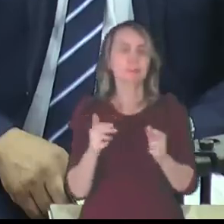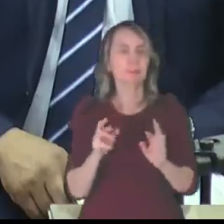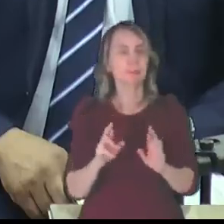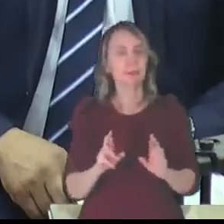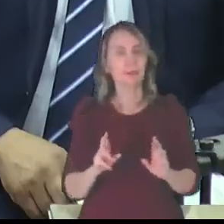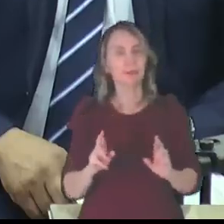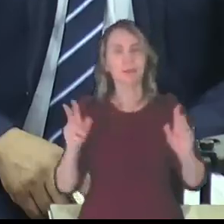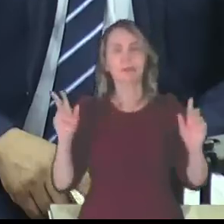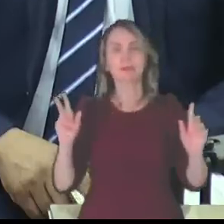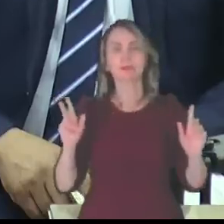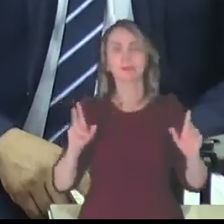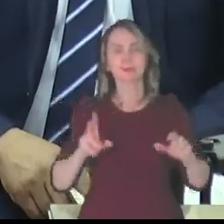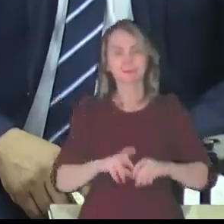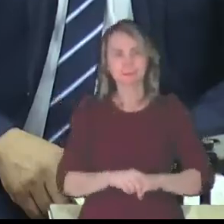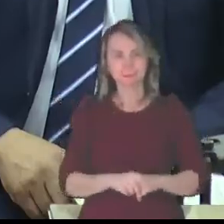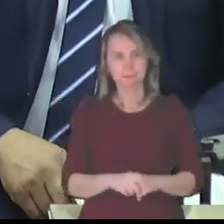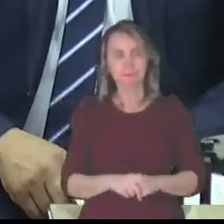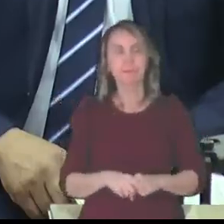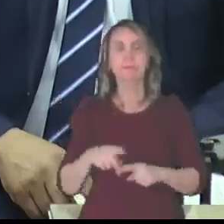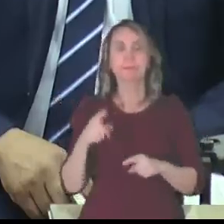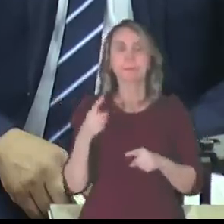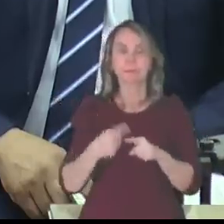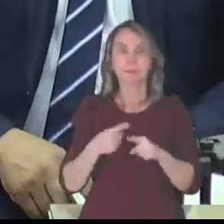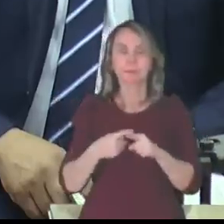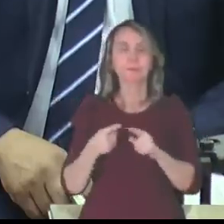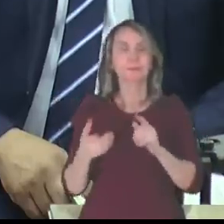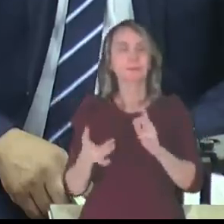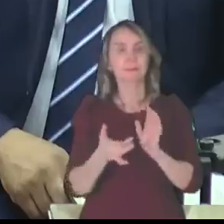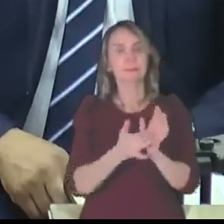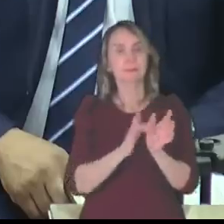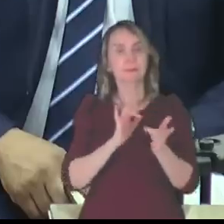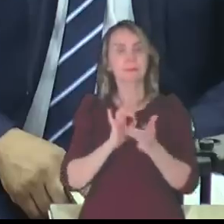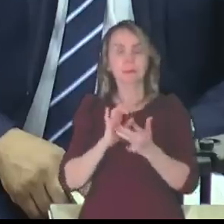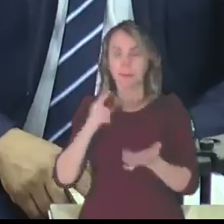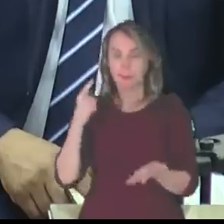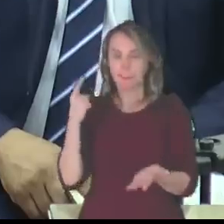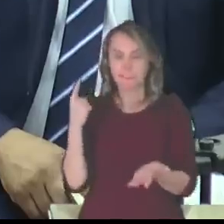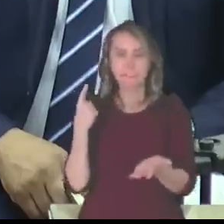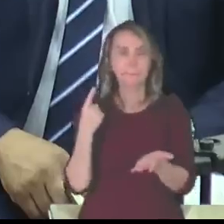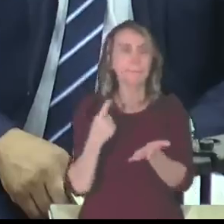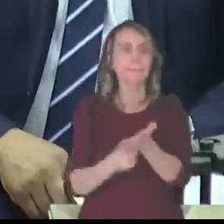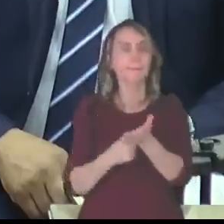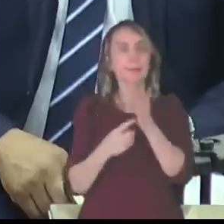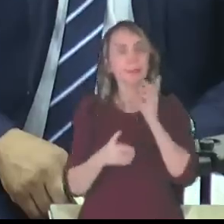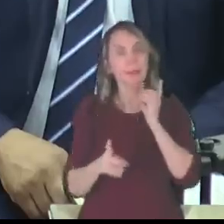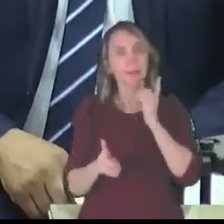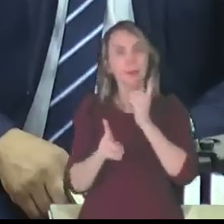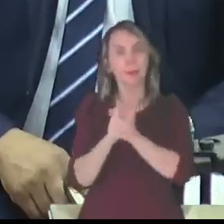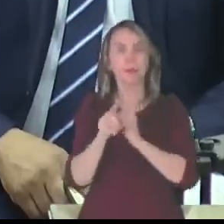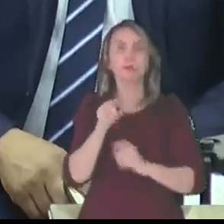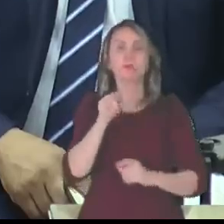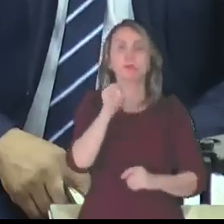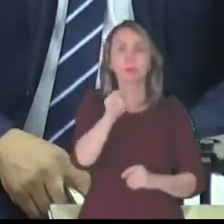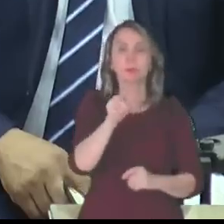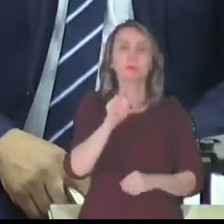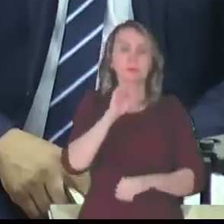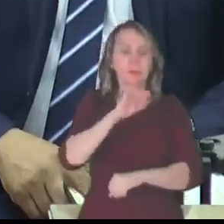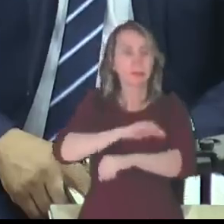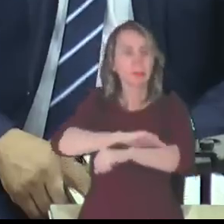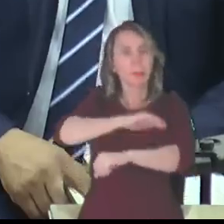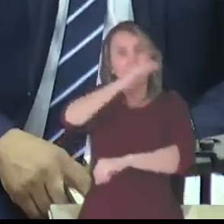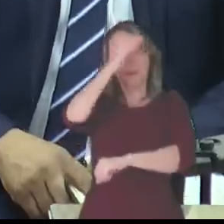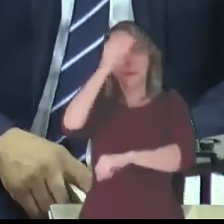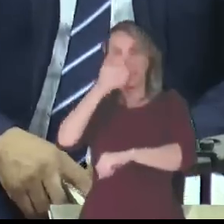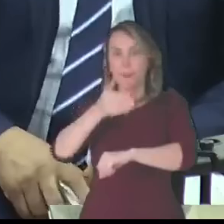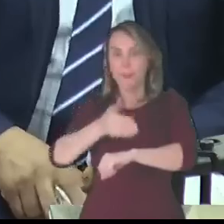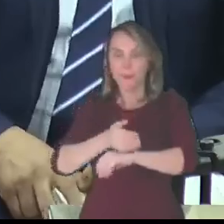outras porque Jesus está marcando encontro com você no Outeiro do incenso ele disse a sua noiva eu irei